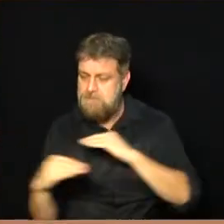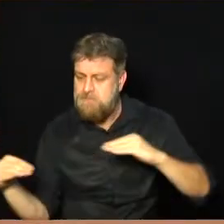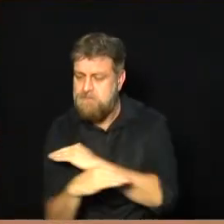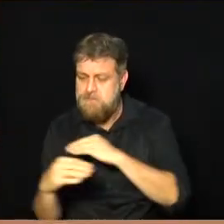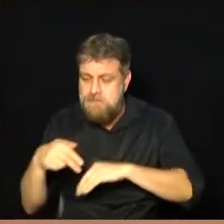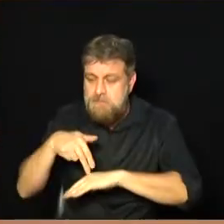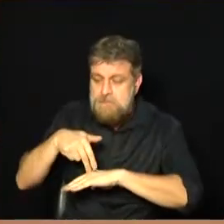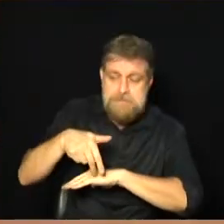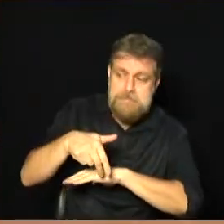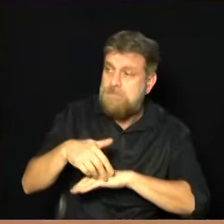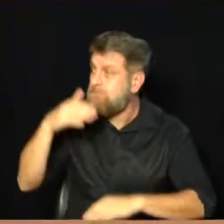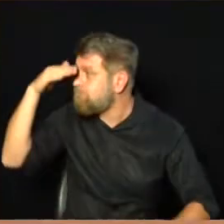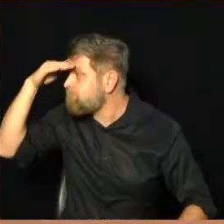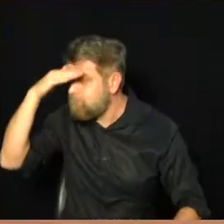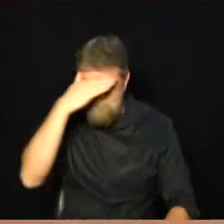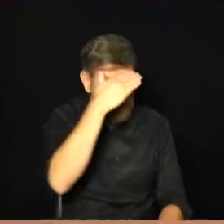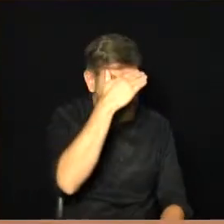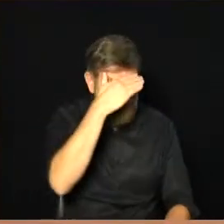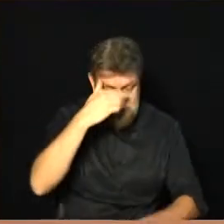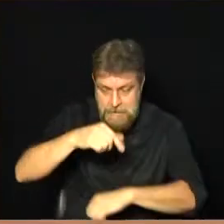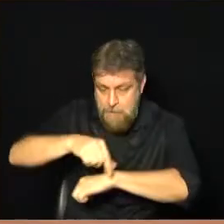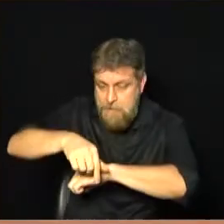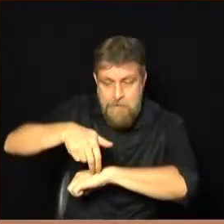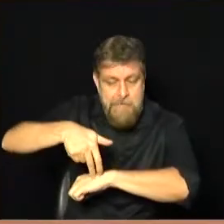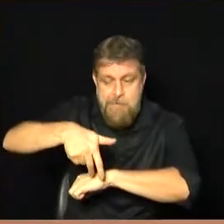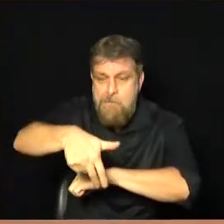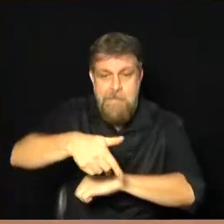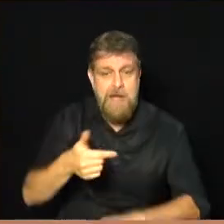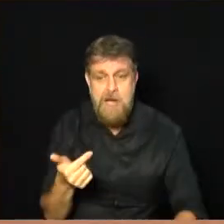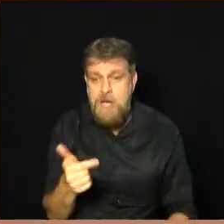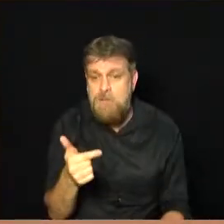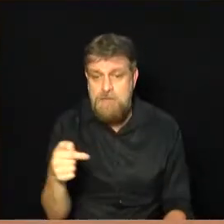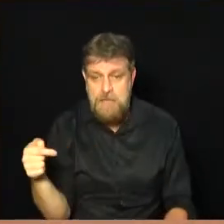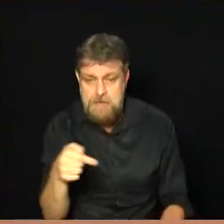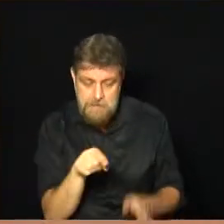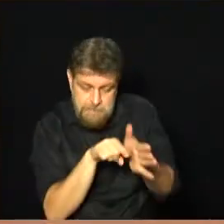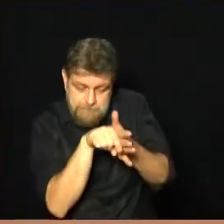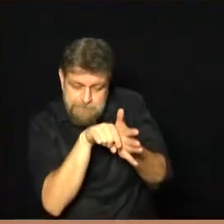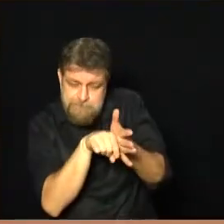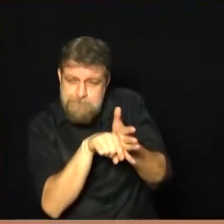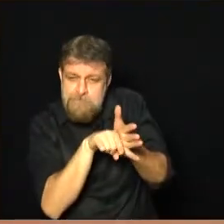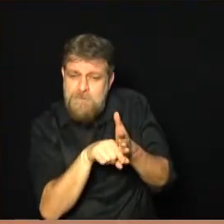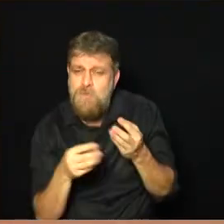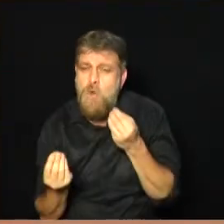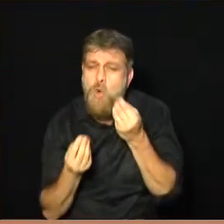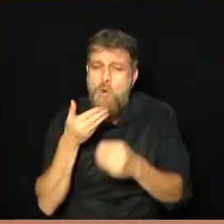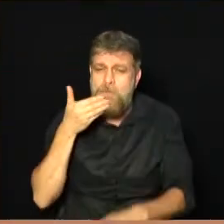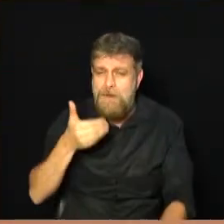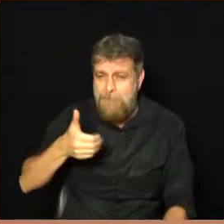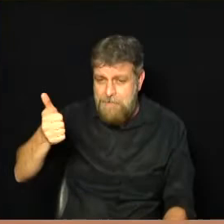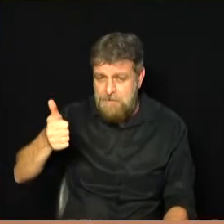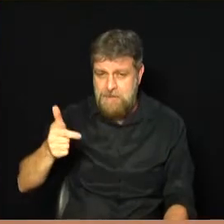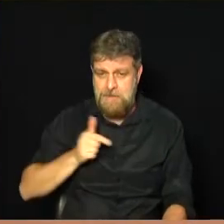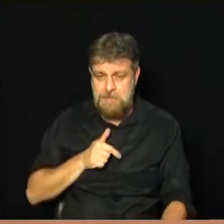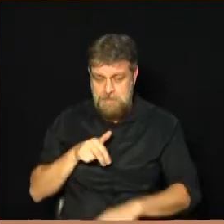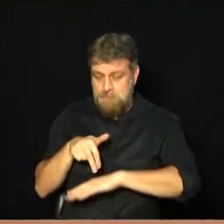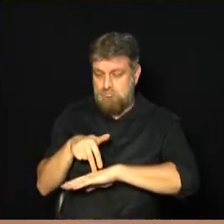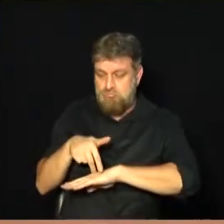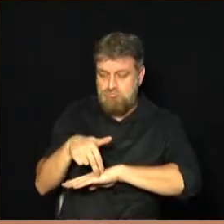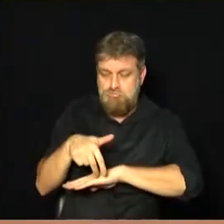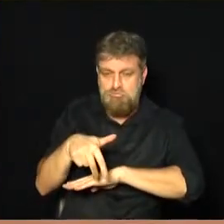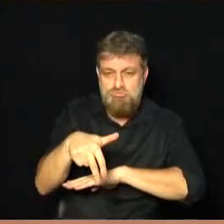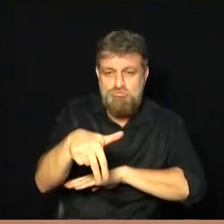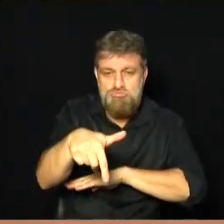do secretário, talvez até uma vistoria naquele local, para ver como melhorar, além da travessia de pedestres, também